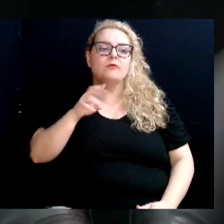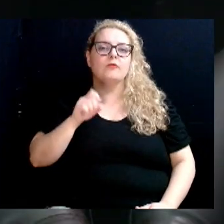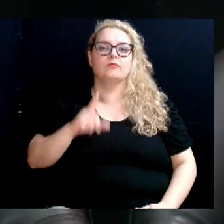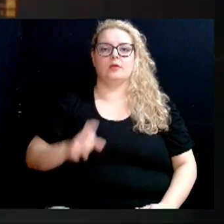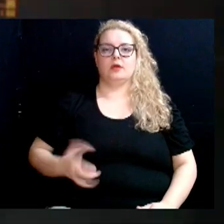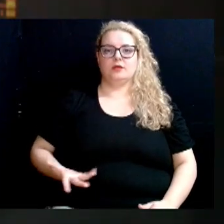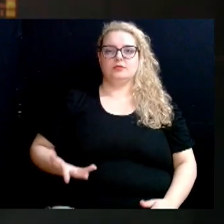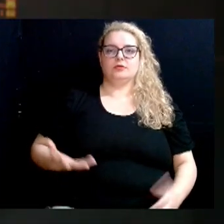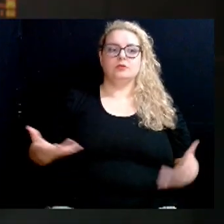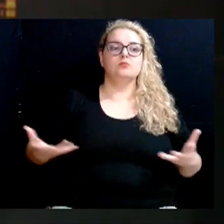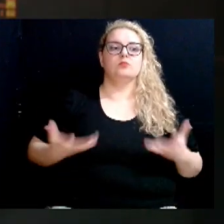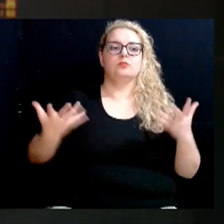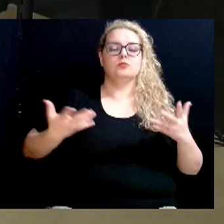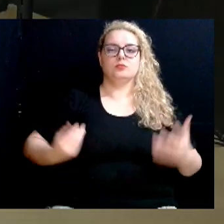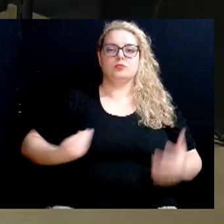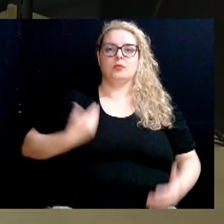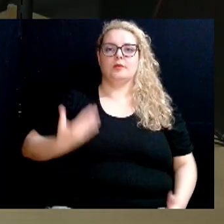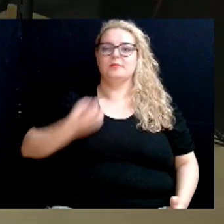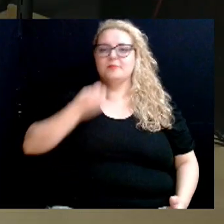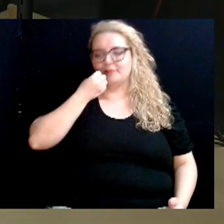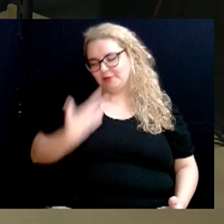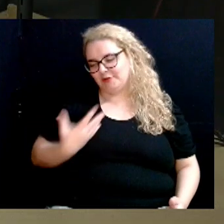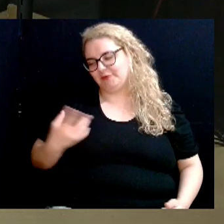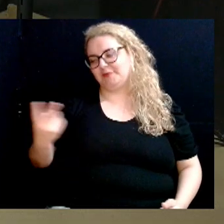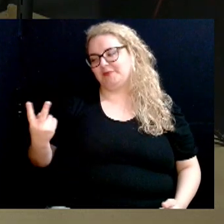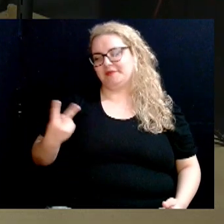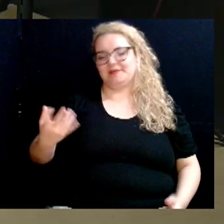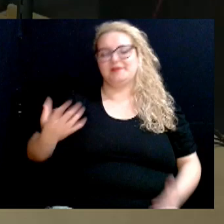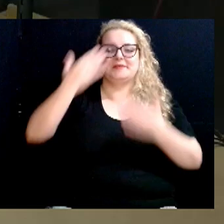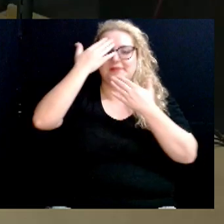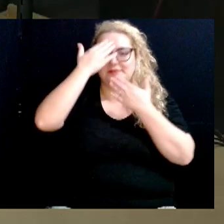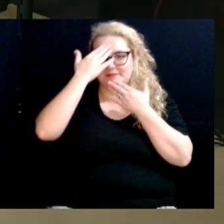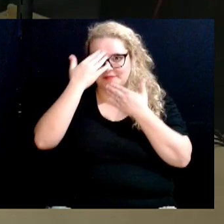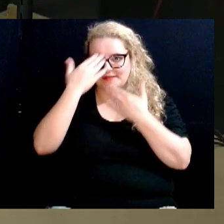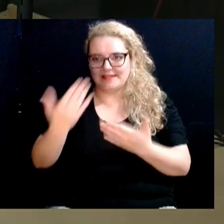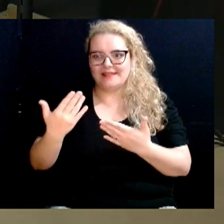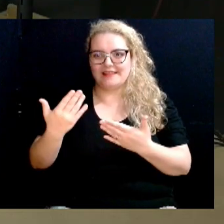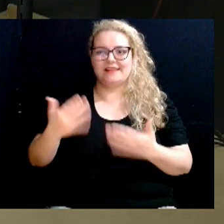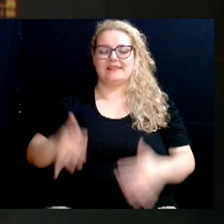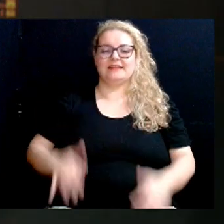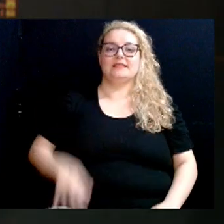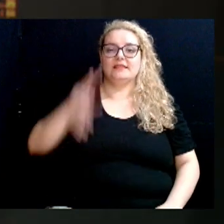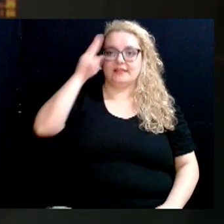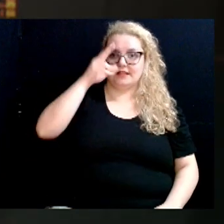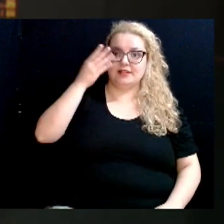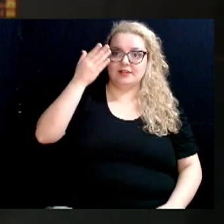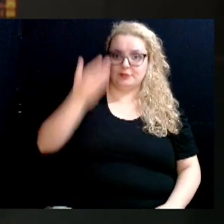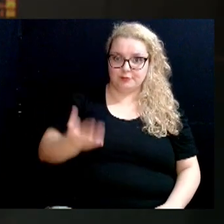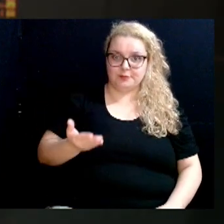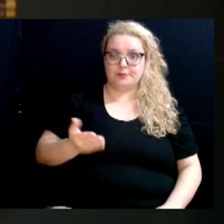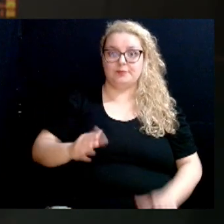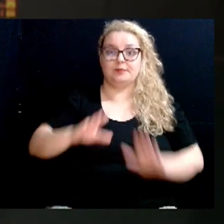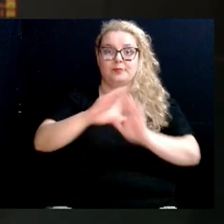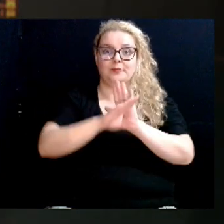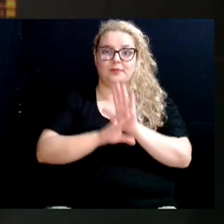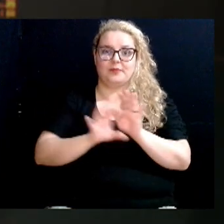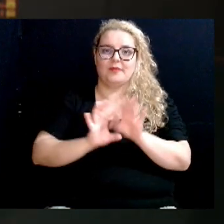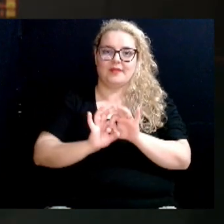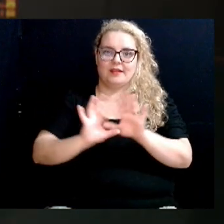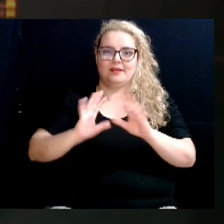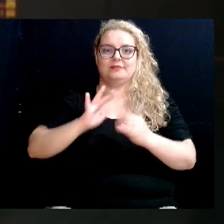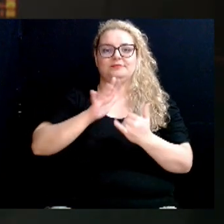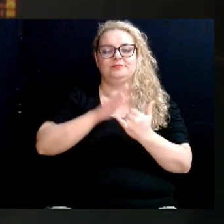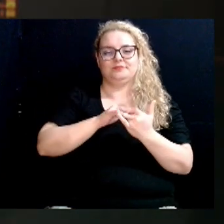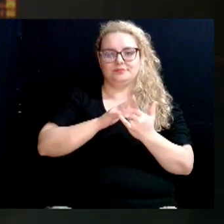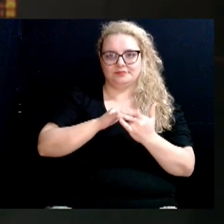vida. Muito bem, meninas. Olha, muito obrigada. E a gente lembra você que esse programa fica disponível no canal da TV Câmara